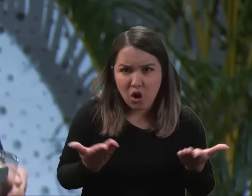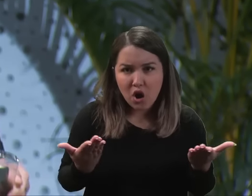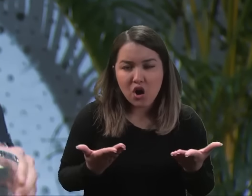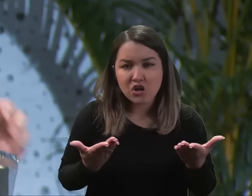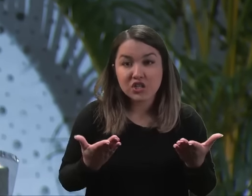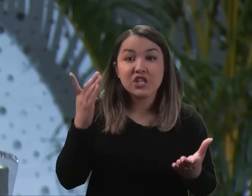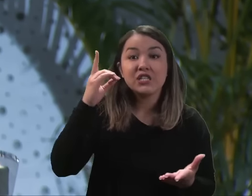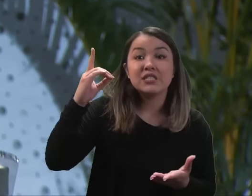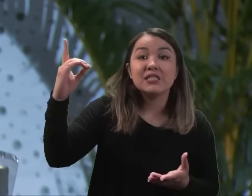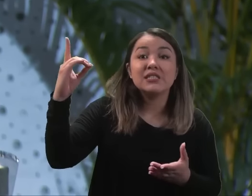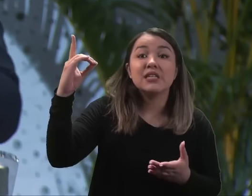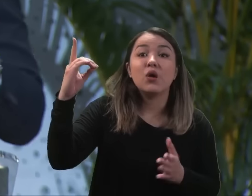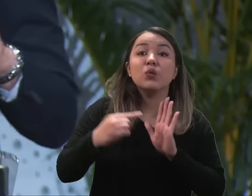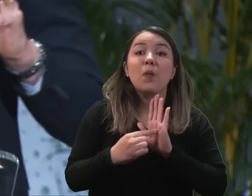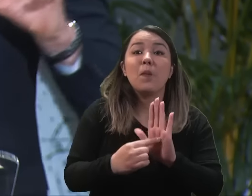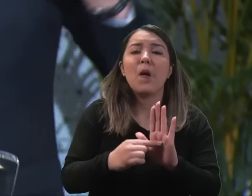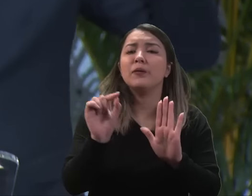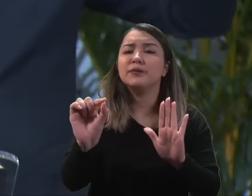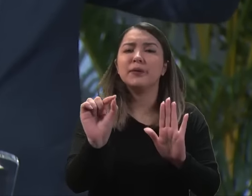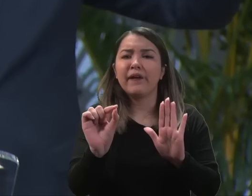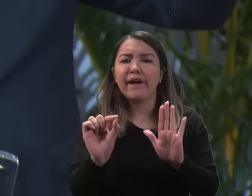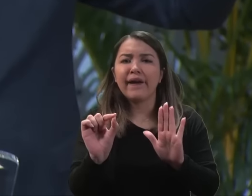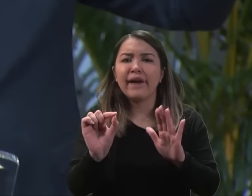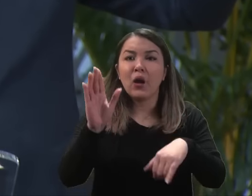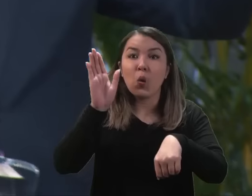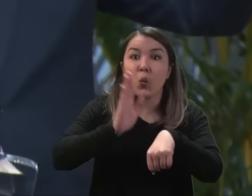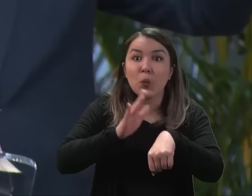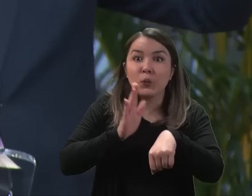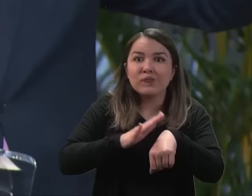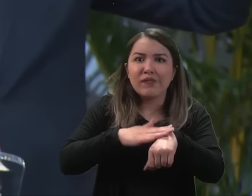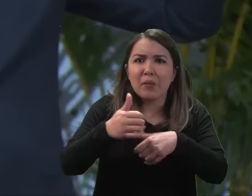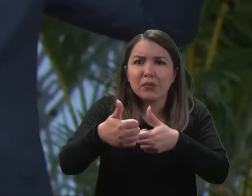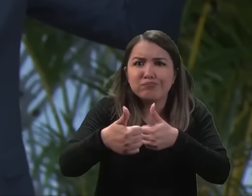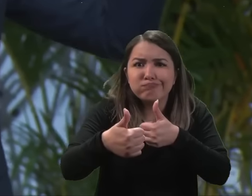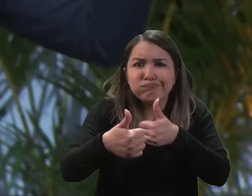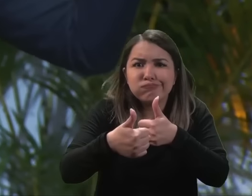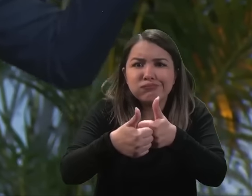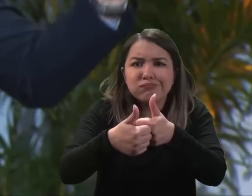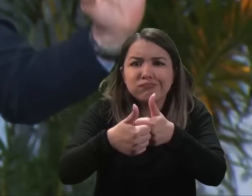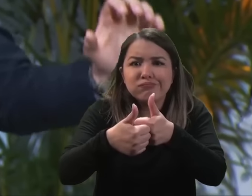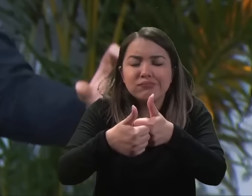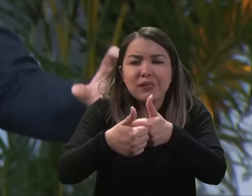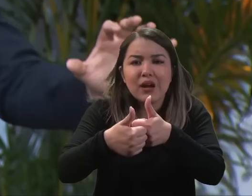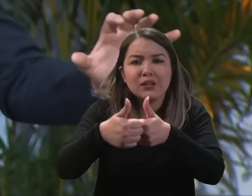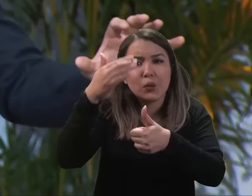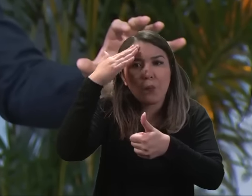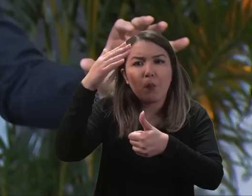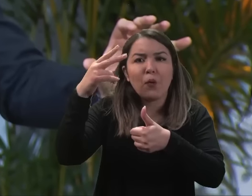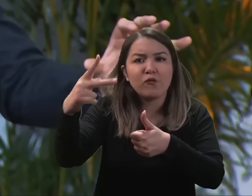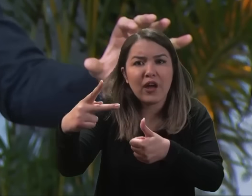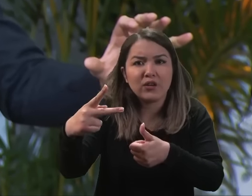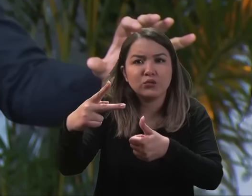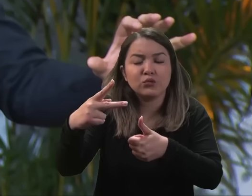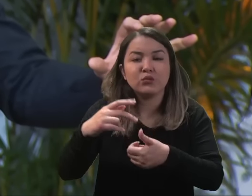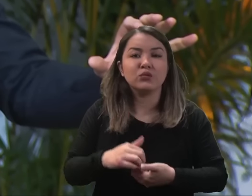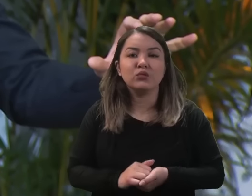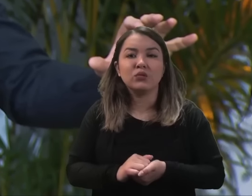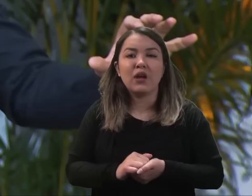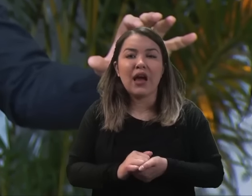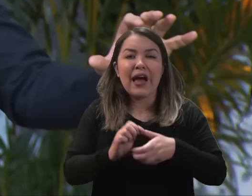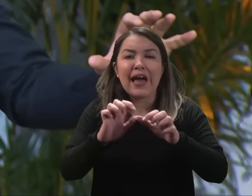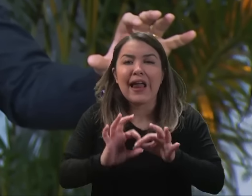Deus irá nos mostrar um tempo profético e um cumprimento profético, uma